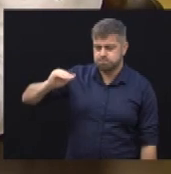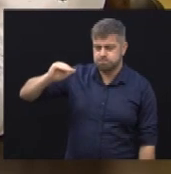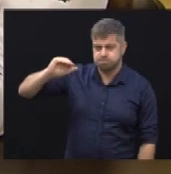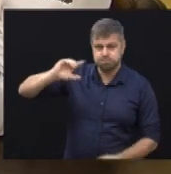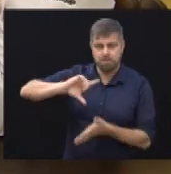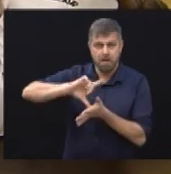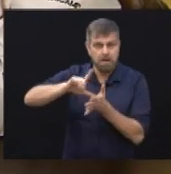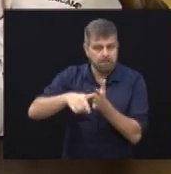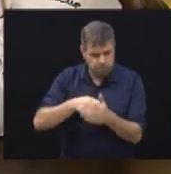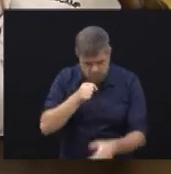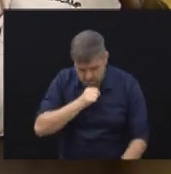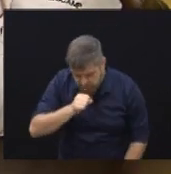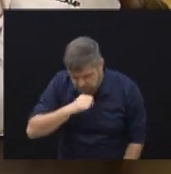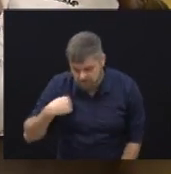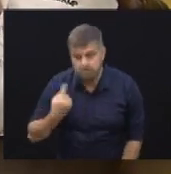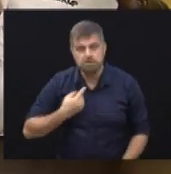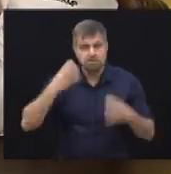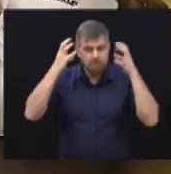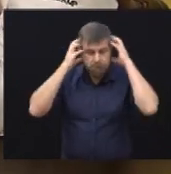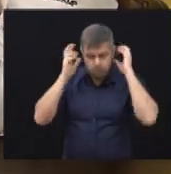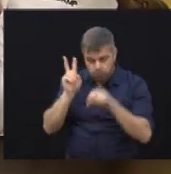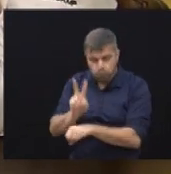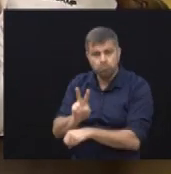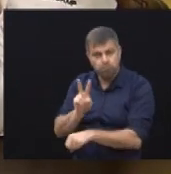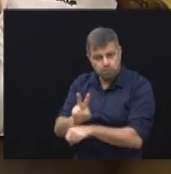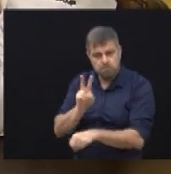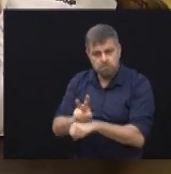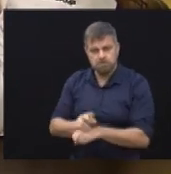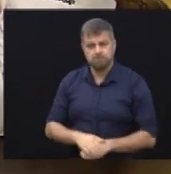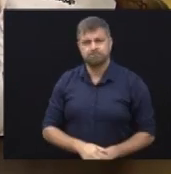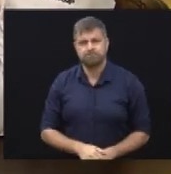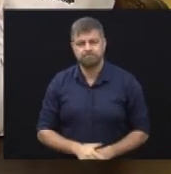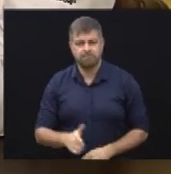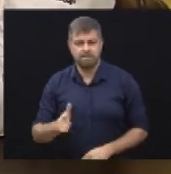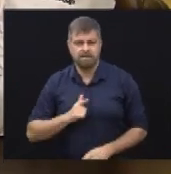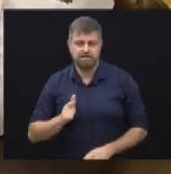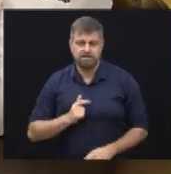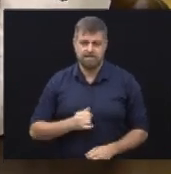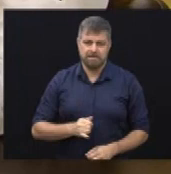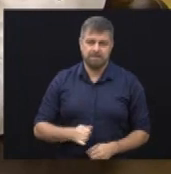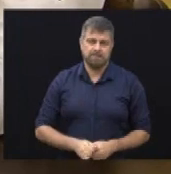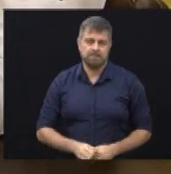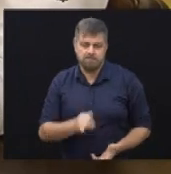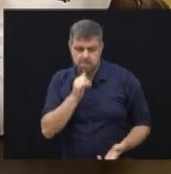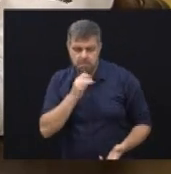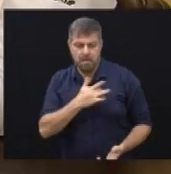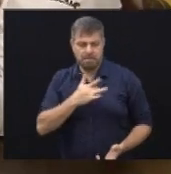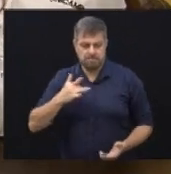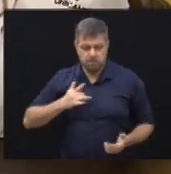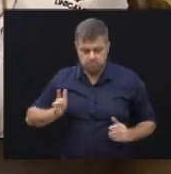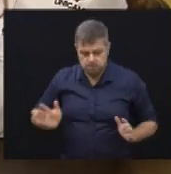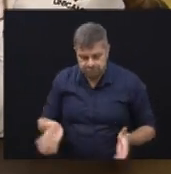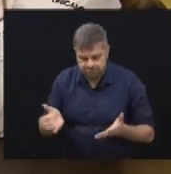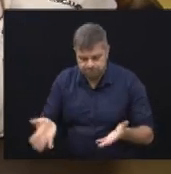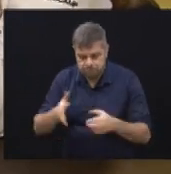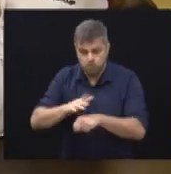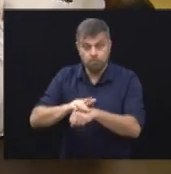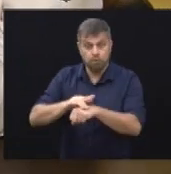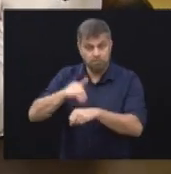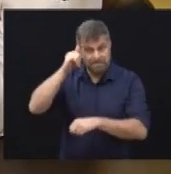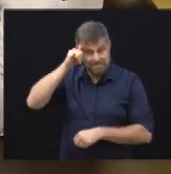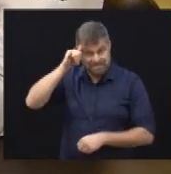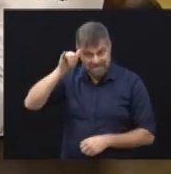envelhecimento. Então, inicialmente, a gente trabalha com promoção de saúde, prevenção de